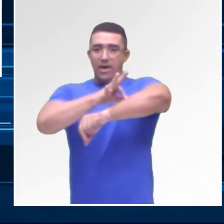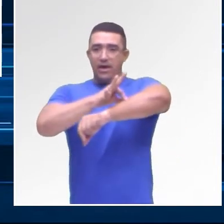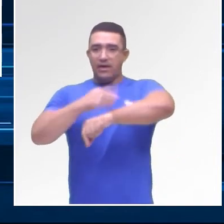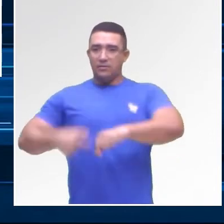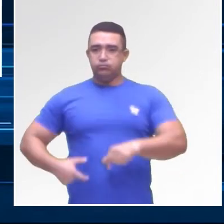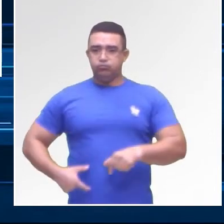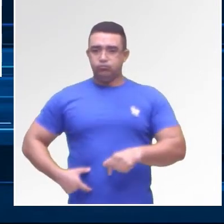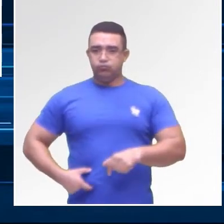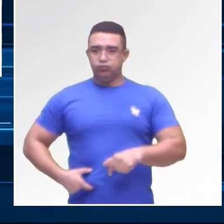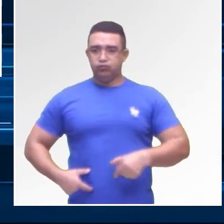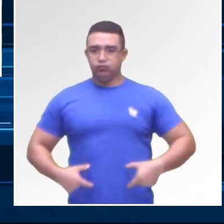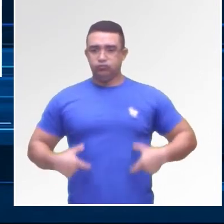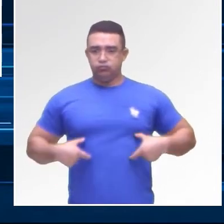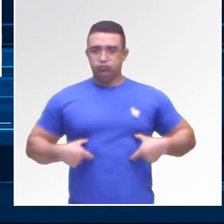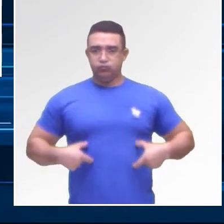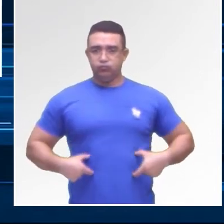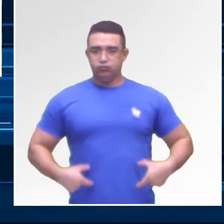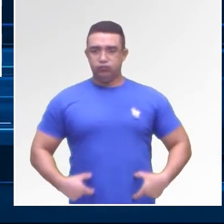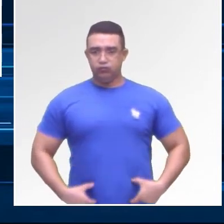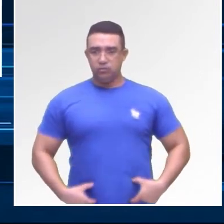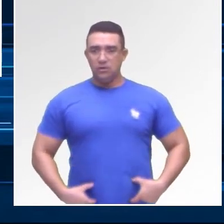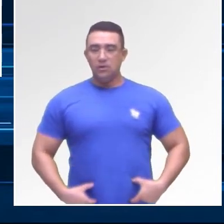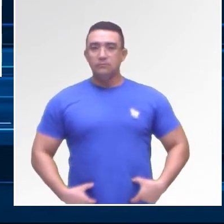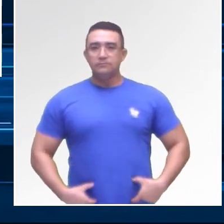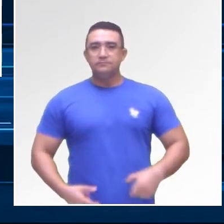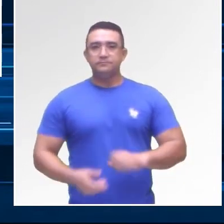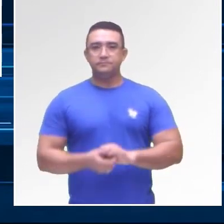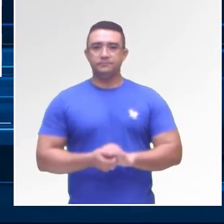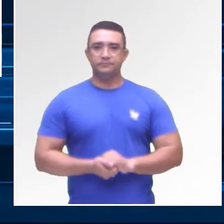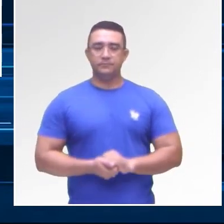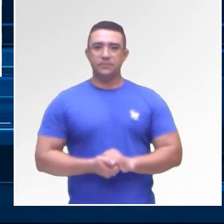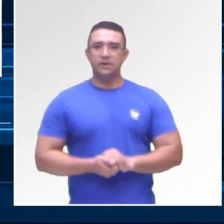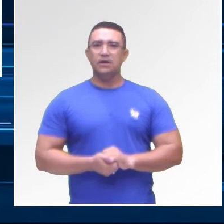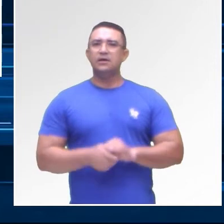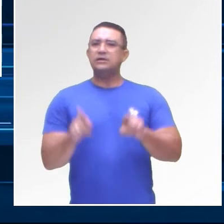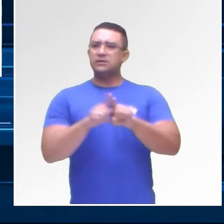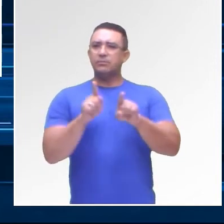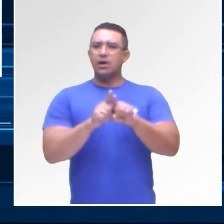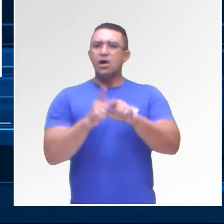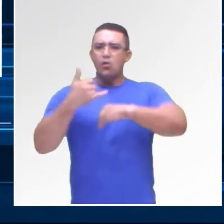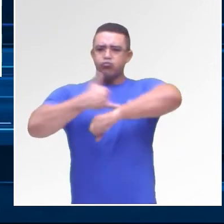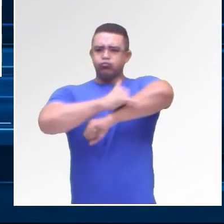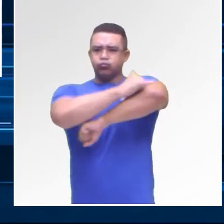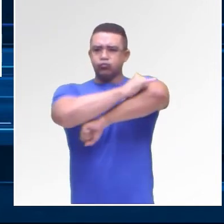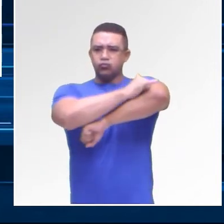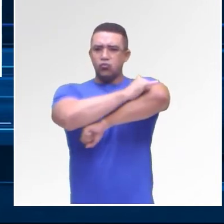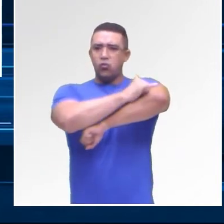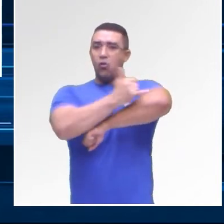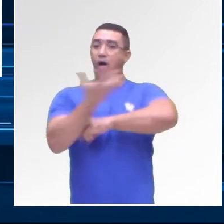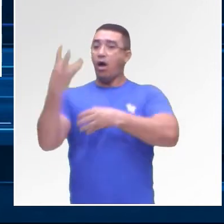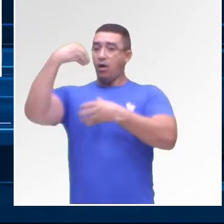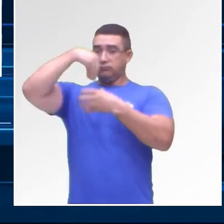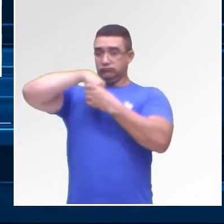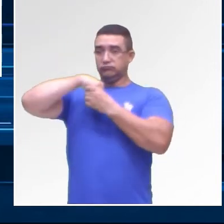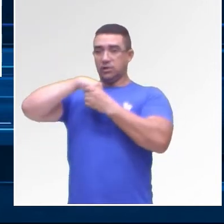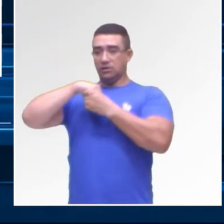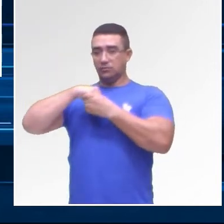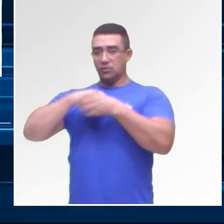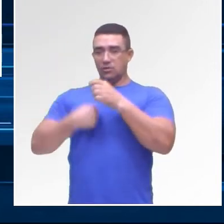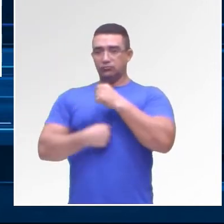Logo depois da nossa camada de pele. E a gordura visceral é aquela que está entre as